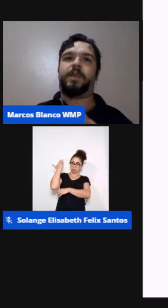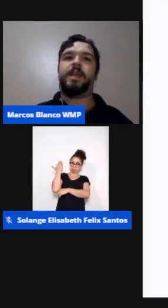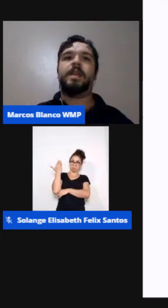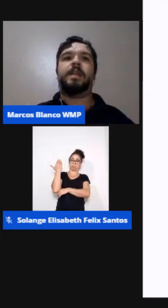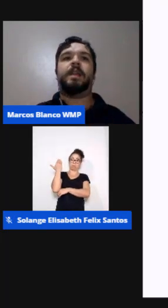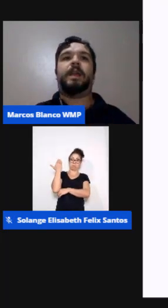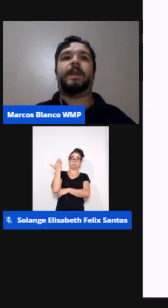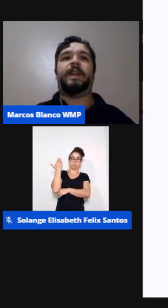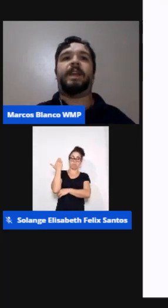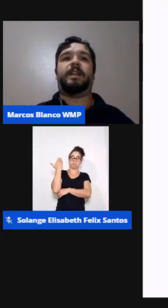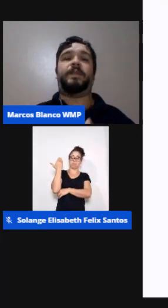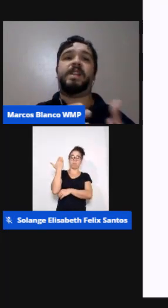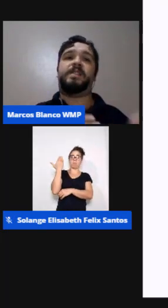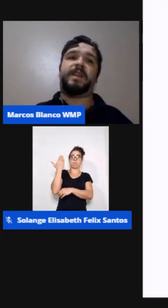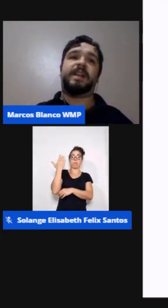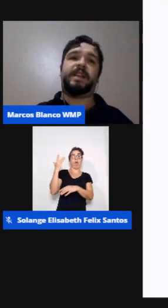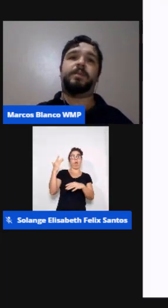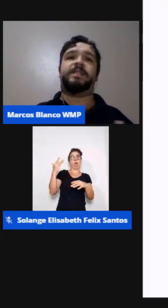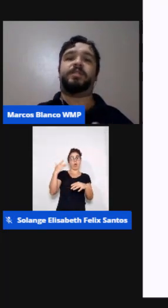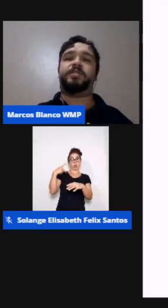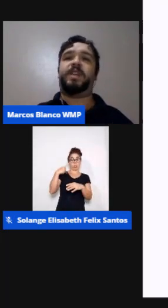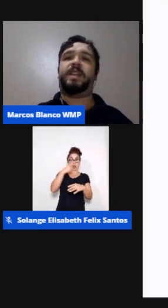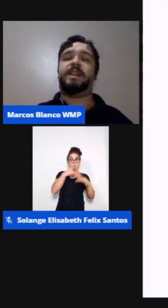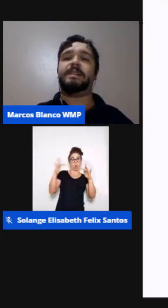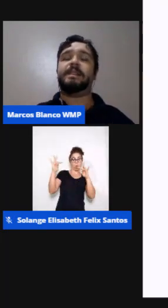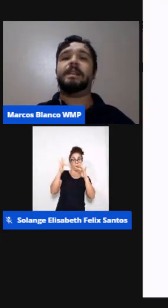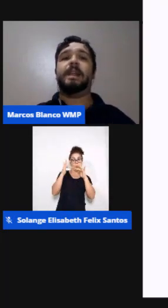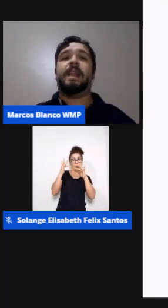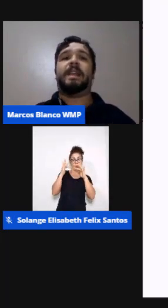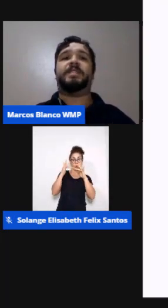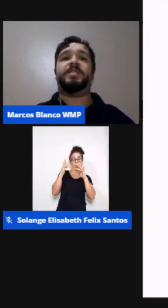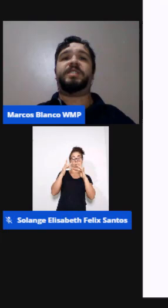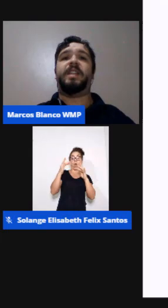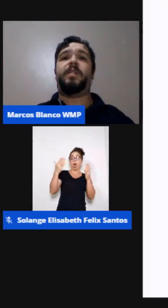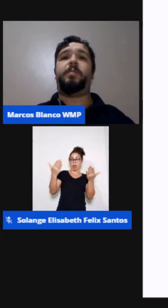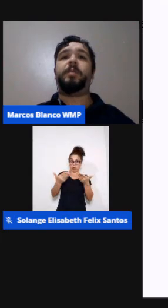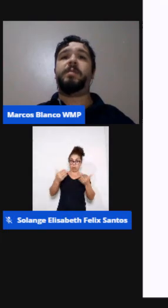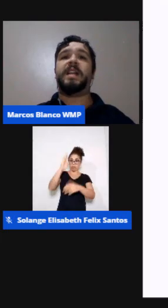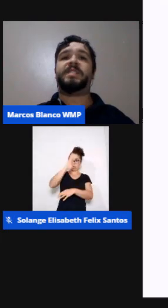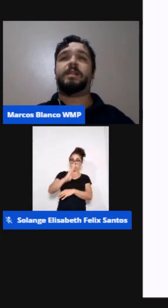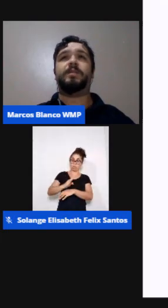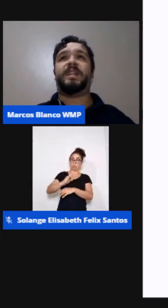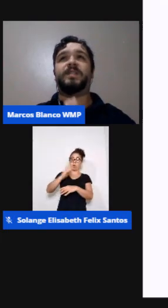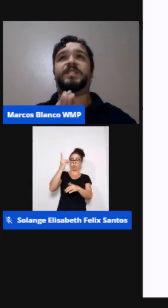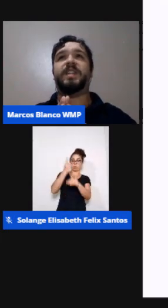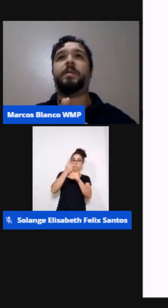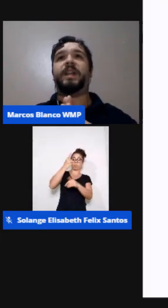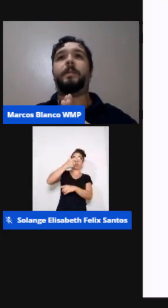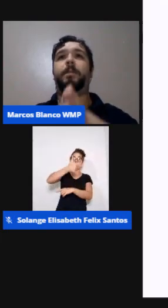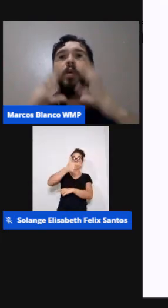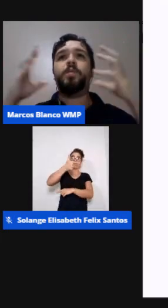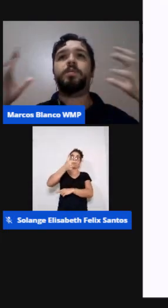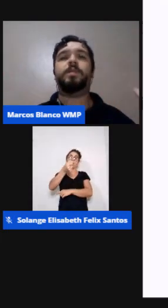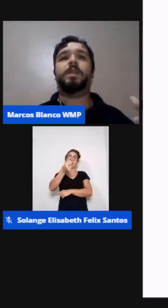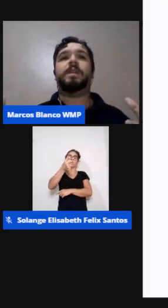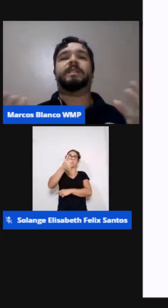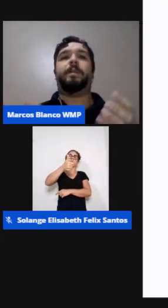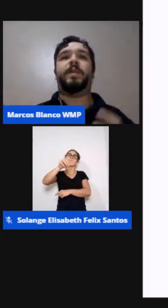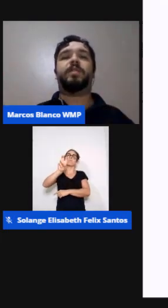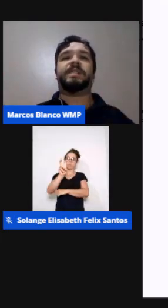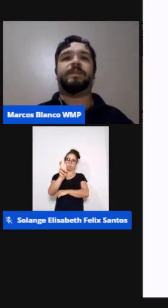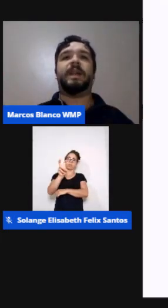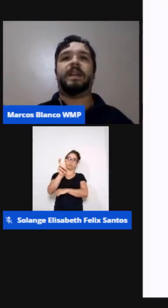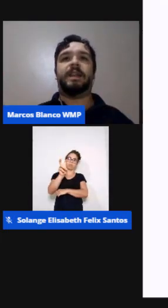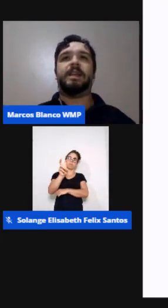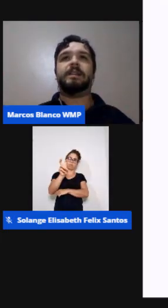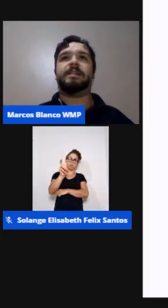menos tempo, né? Ela foi identificada aqui no Brasil em 2015. A gente teve uma problemática, não sei se vocês lembram, aquele boom